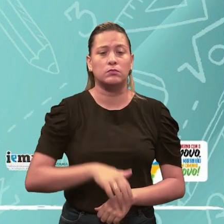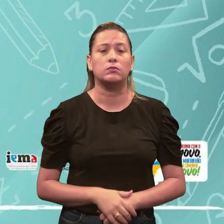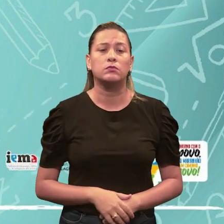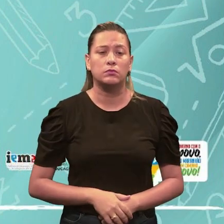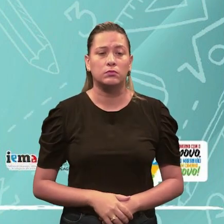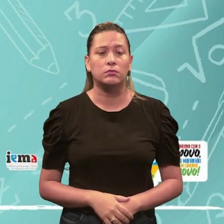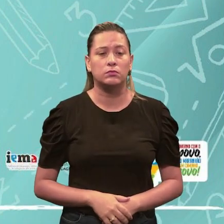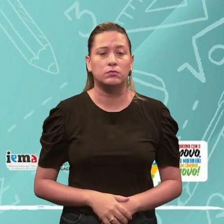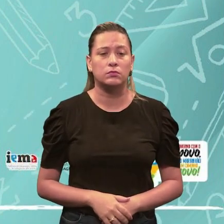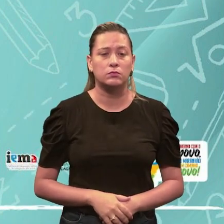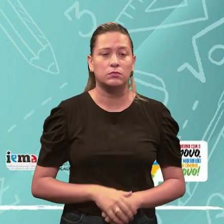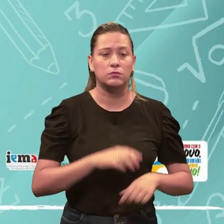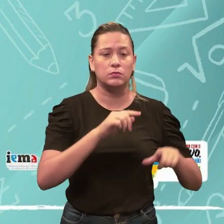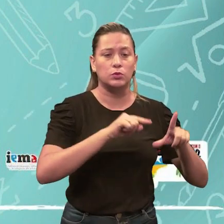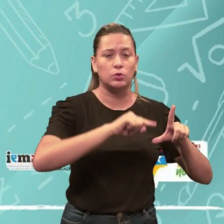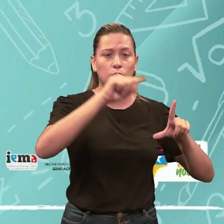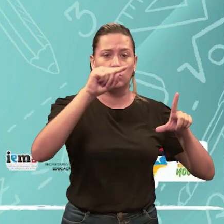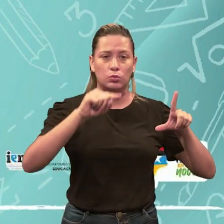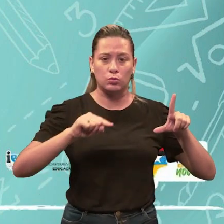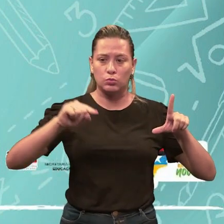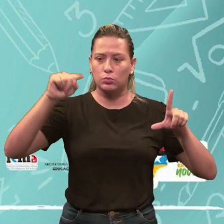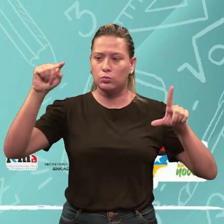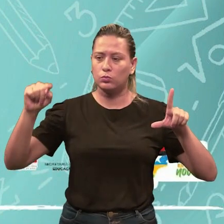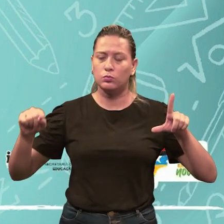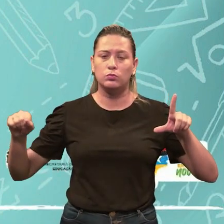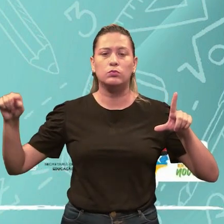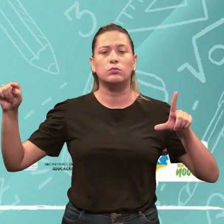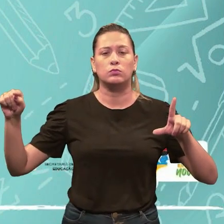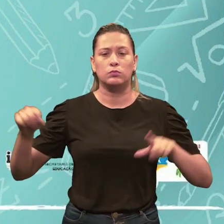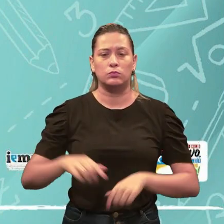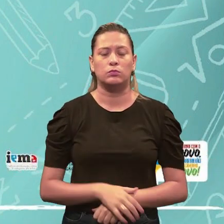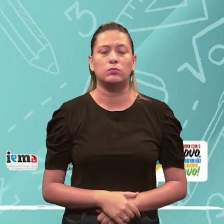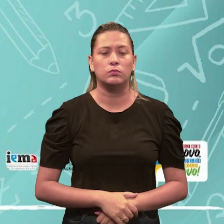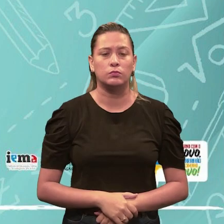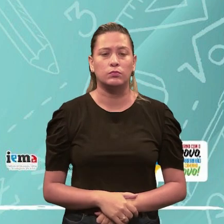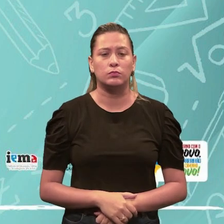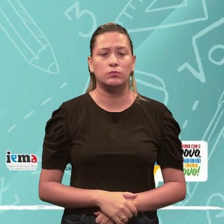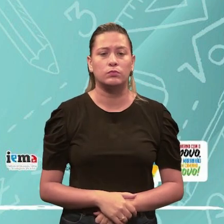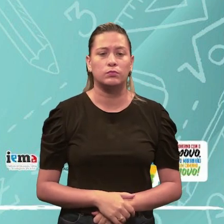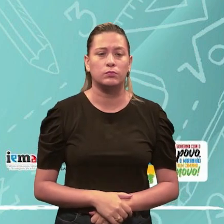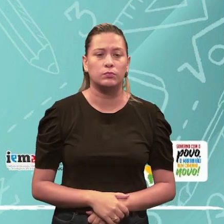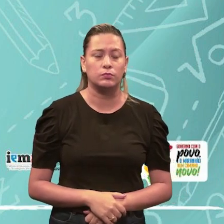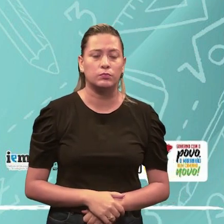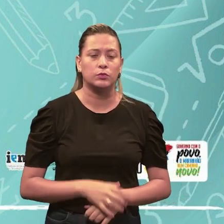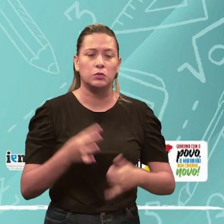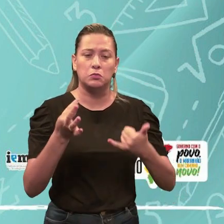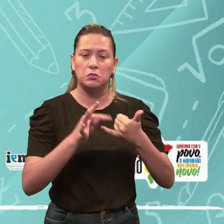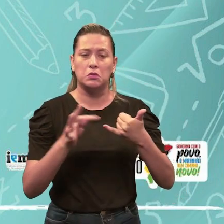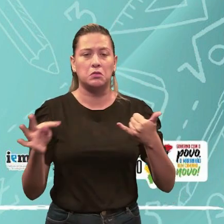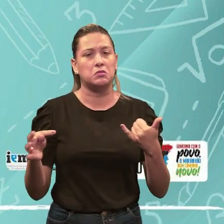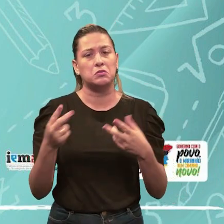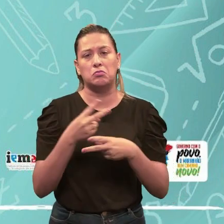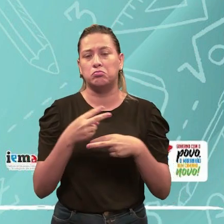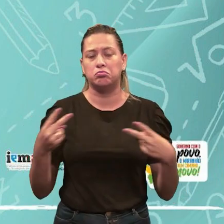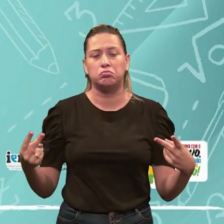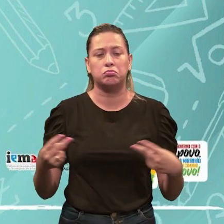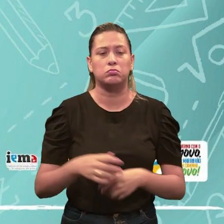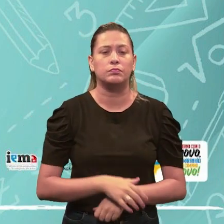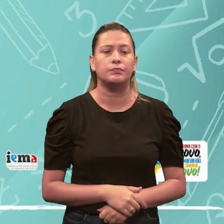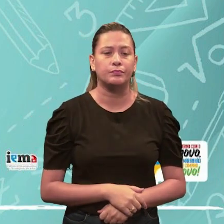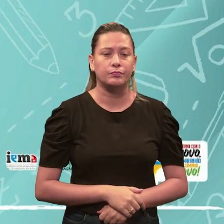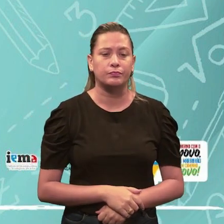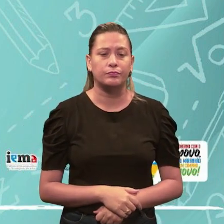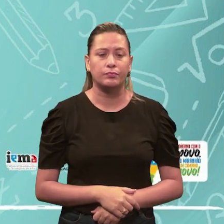Então, um sistema de ondas, né? Com vários picos, várias tensões aí infinitas.